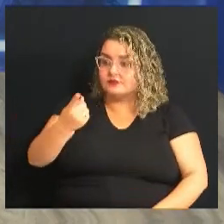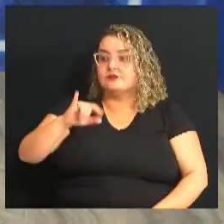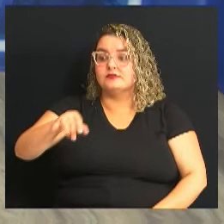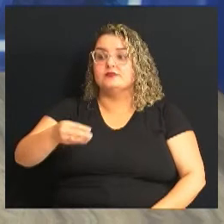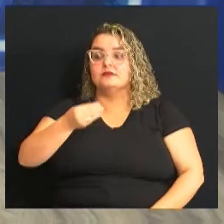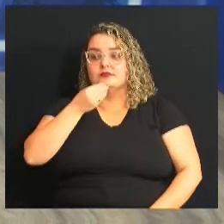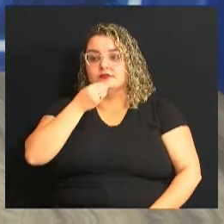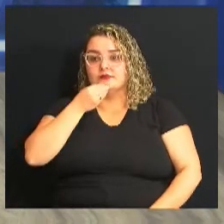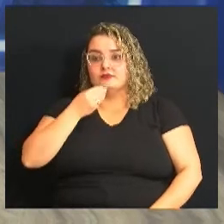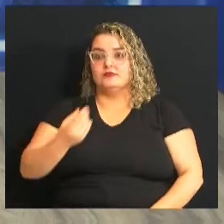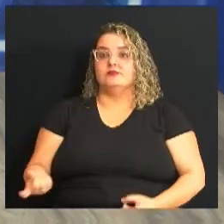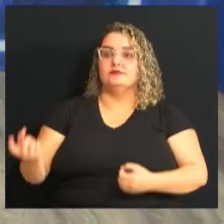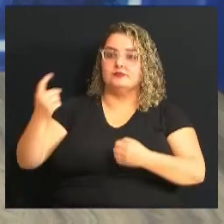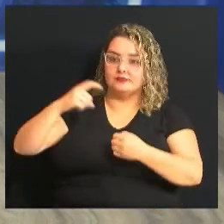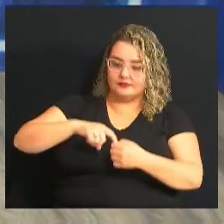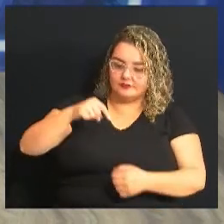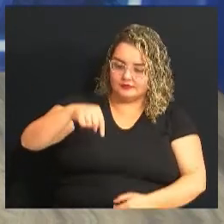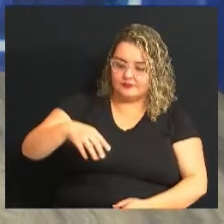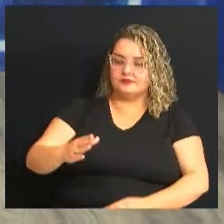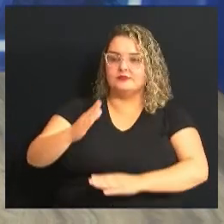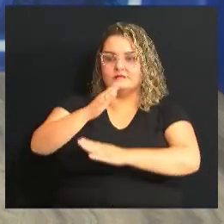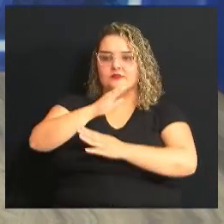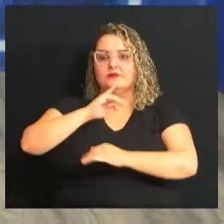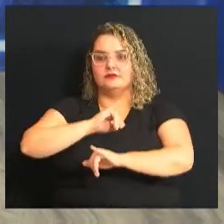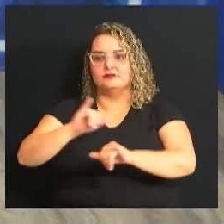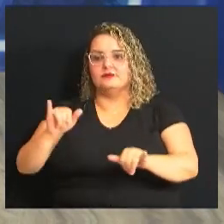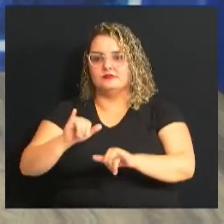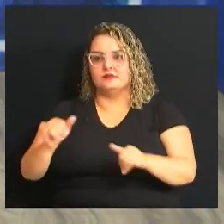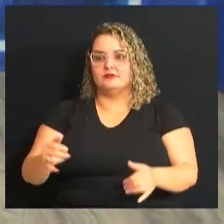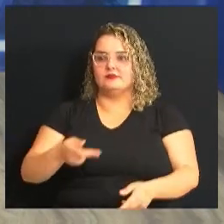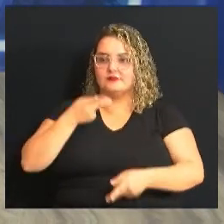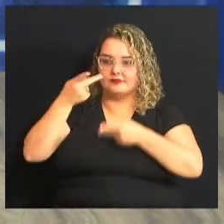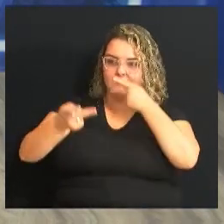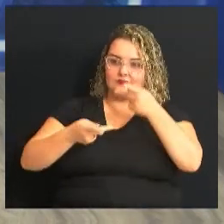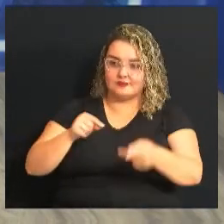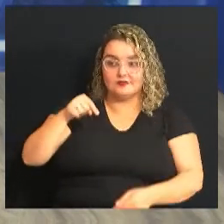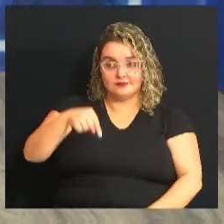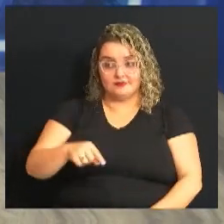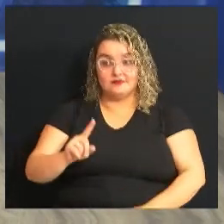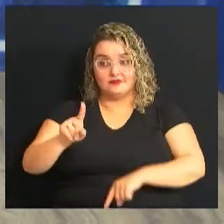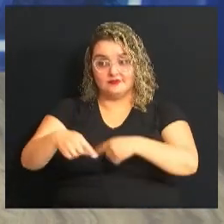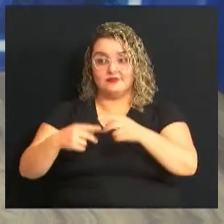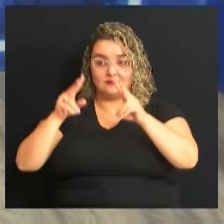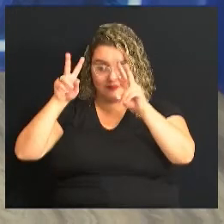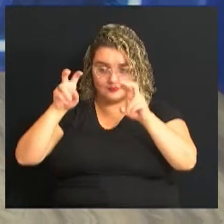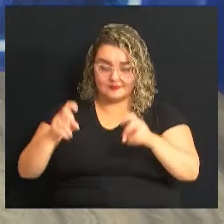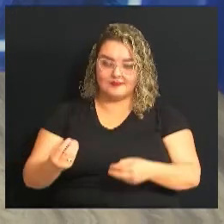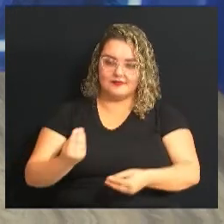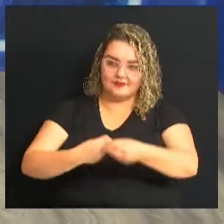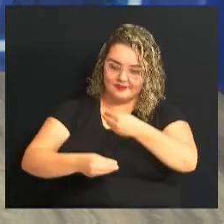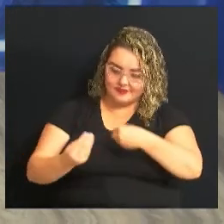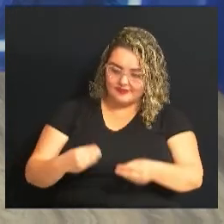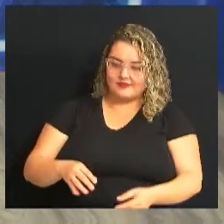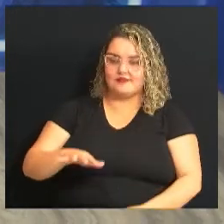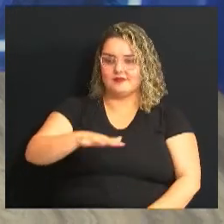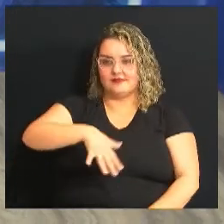oportunidade para você poder retornar aqui e contar sobre esse e outros assuntos relacionados à área da